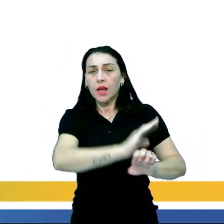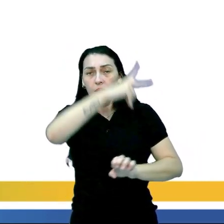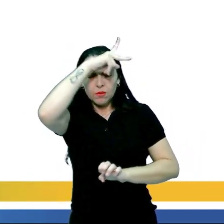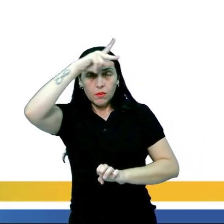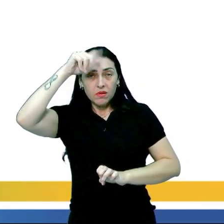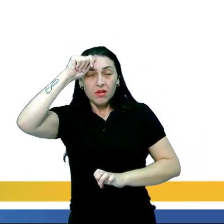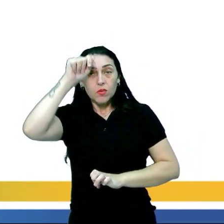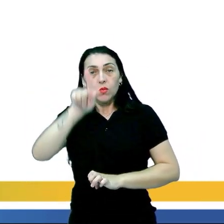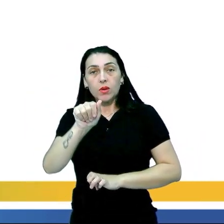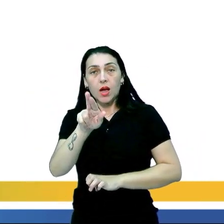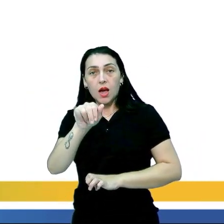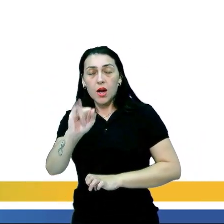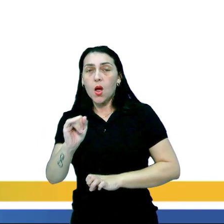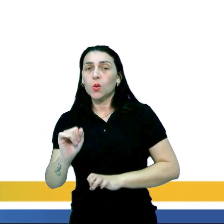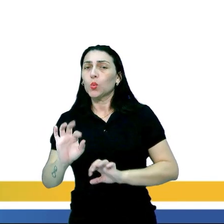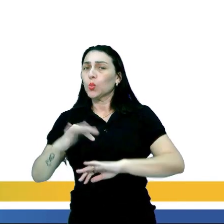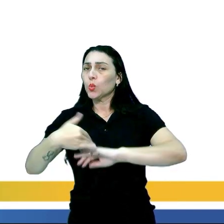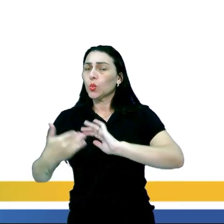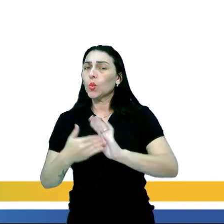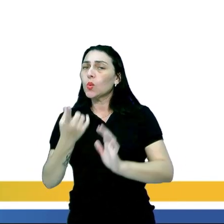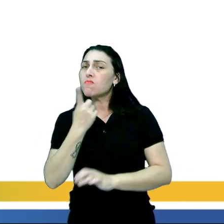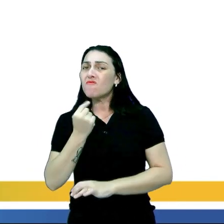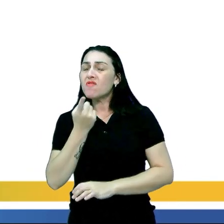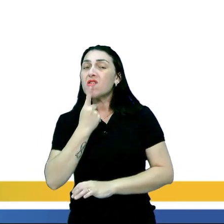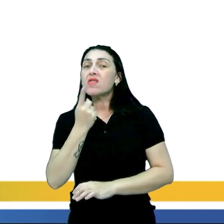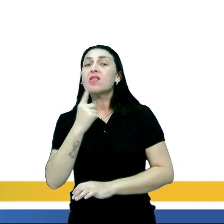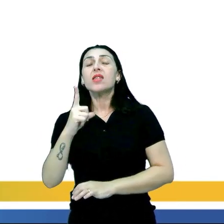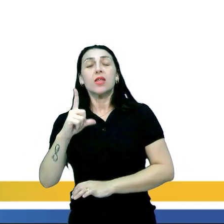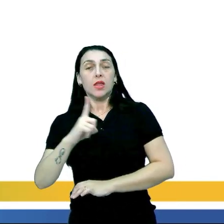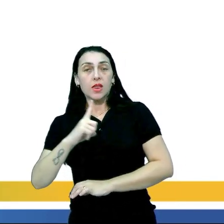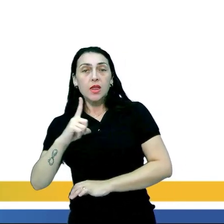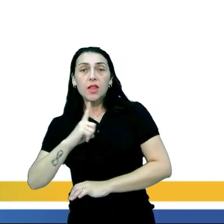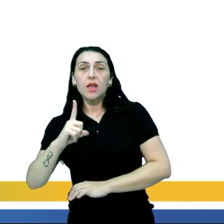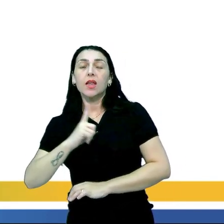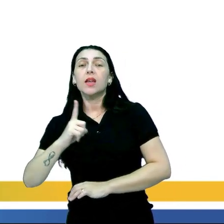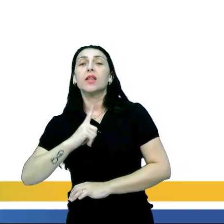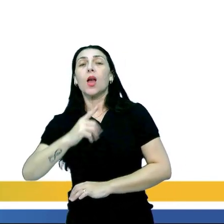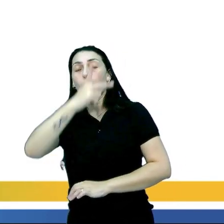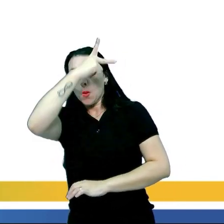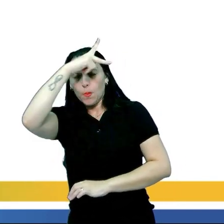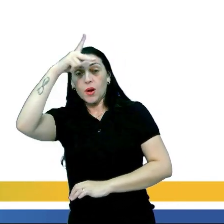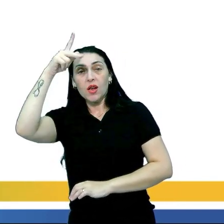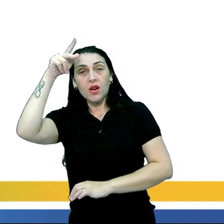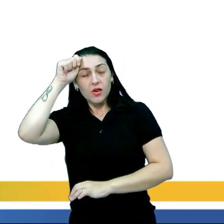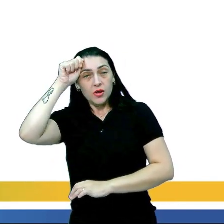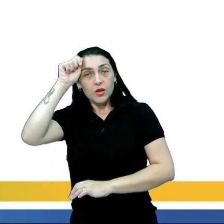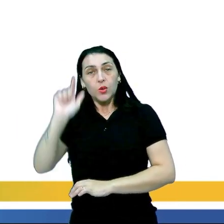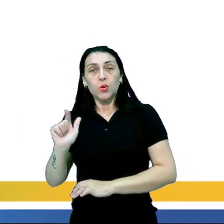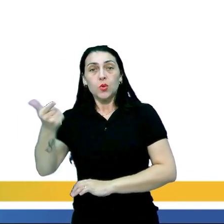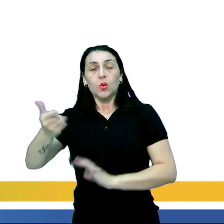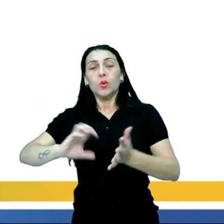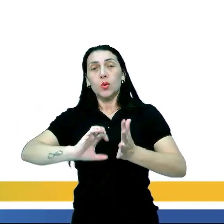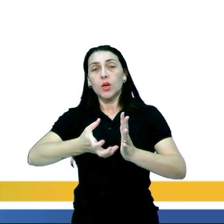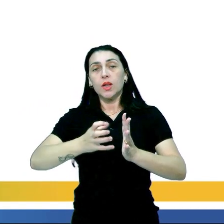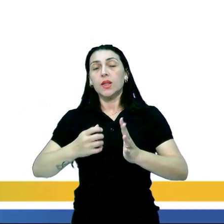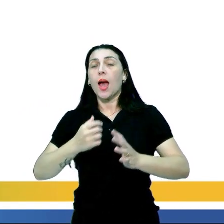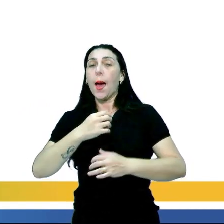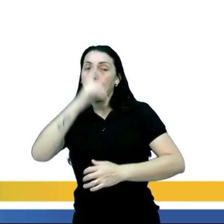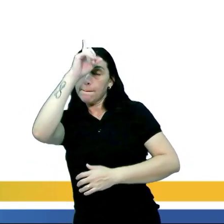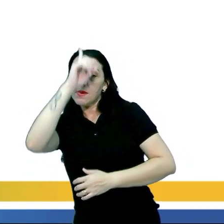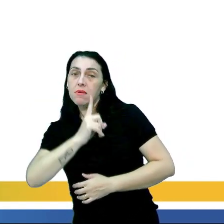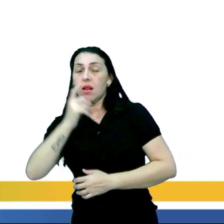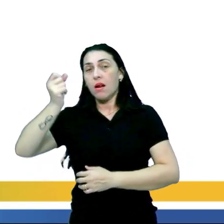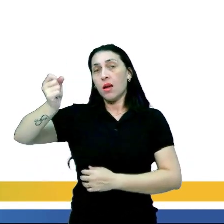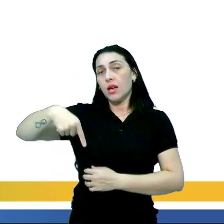os garis andam tudo de vermelho. Quando você tem um prefeito de um partido de direita, aí estão todo de amarelo,